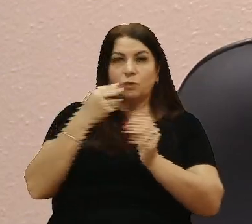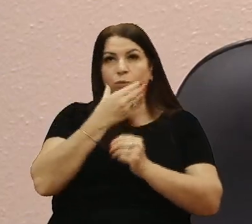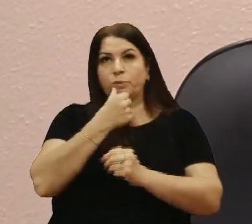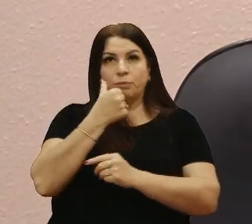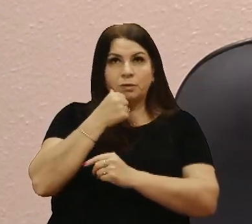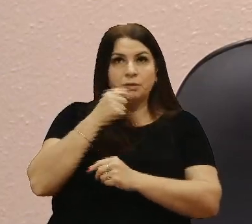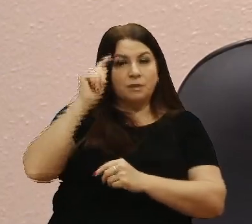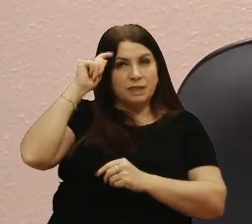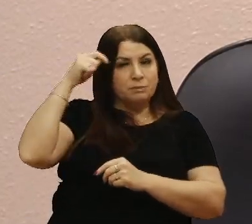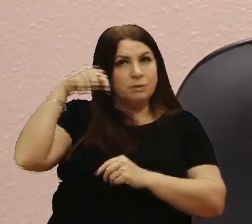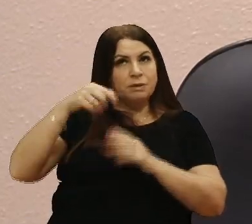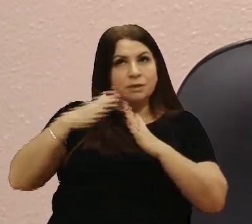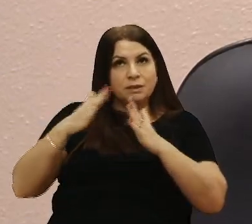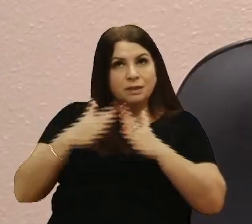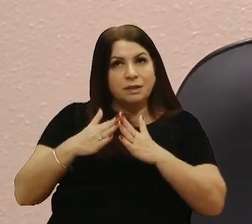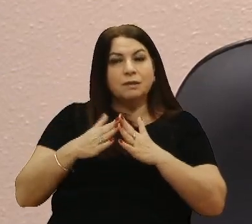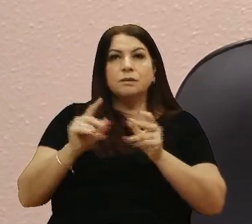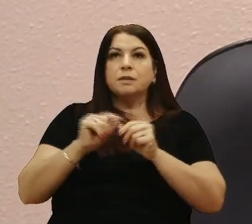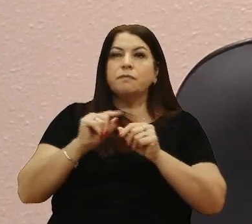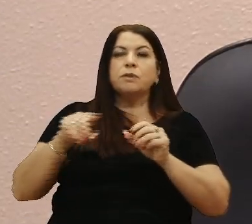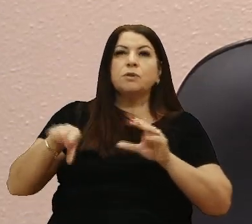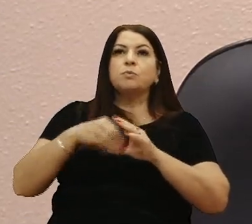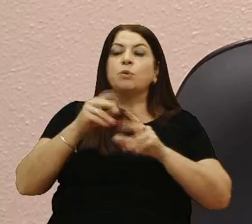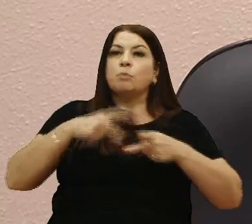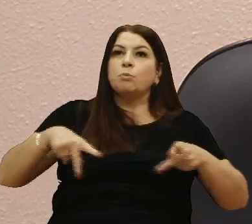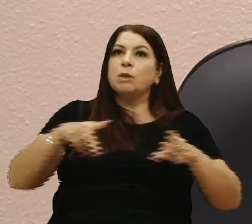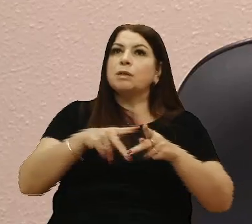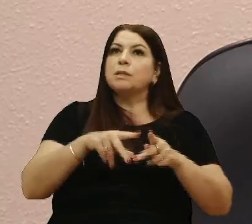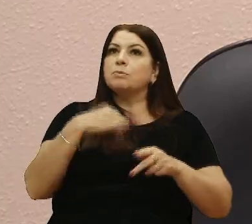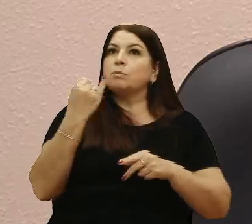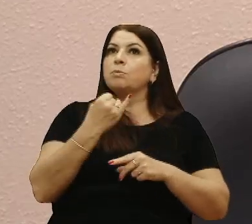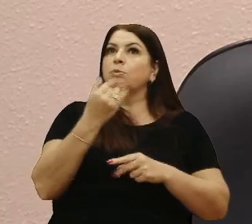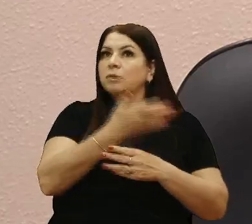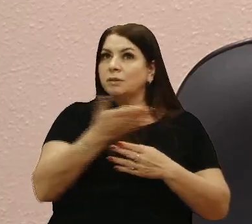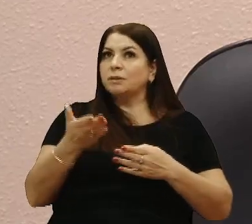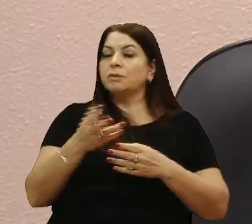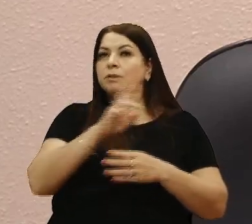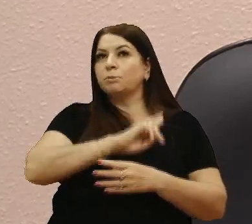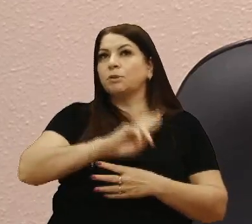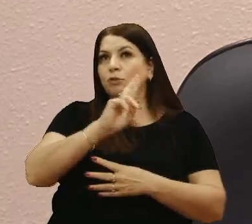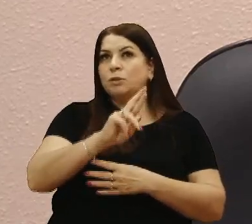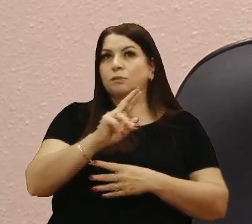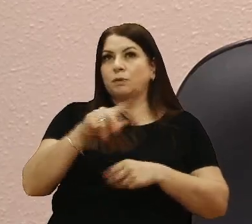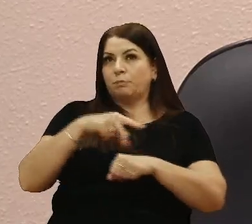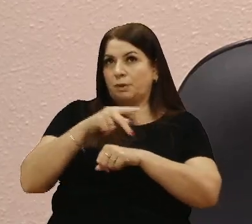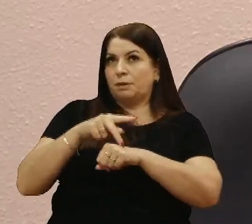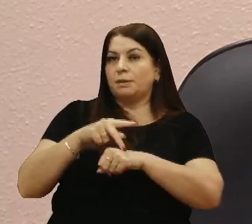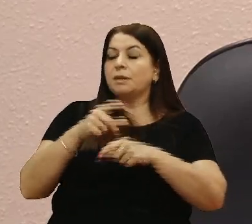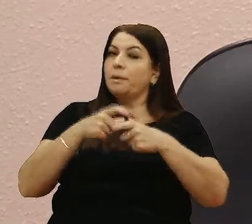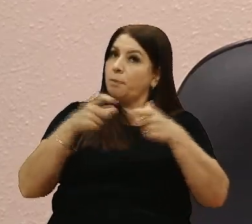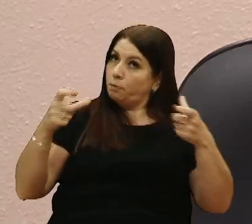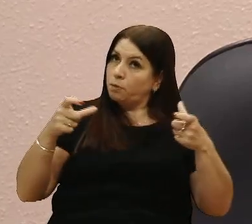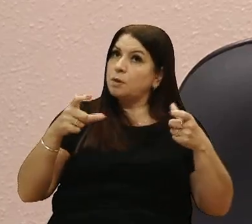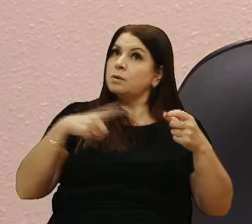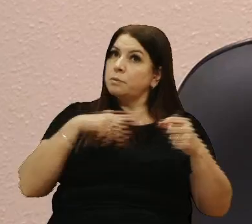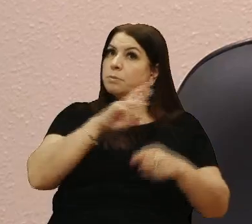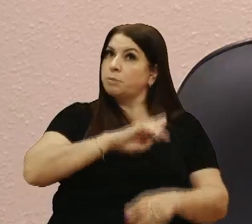vereadoras que são negros nessa casa, que fazem com que uma população tão importante e representativa no nosso país, que é a maioria,